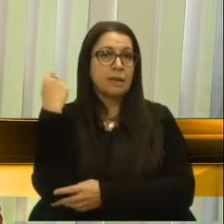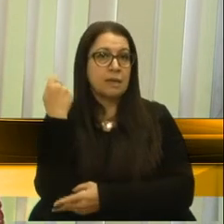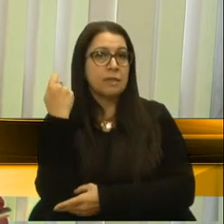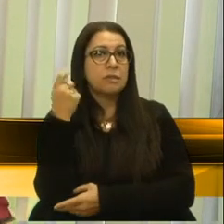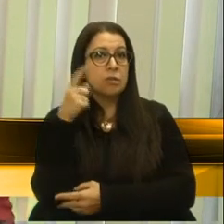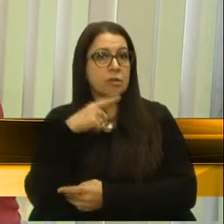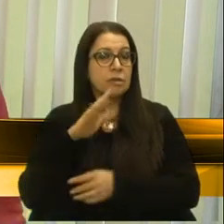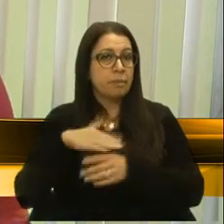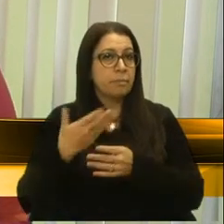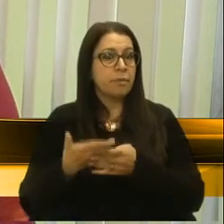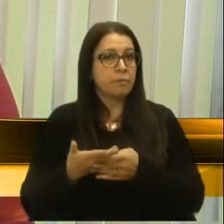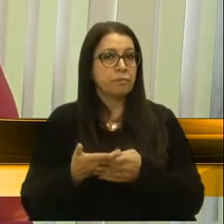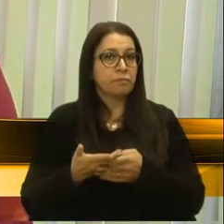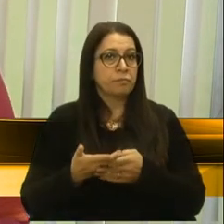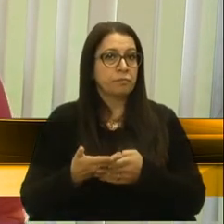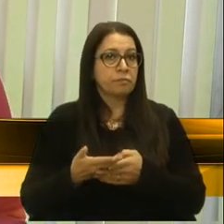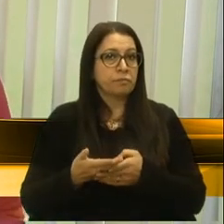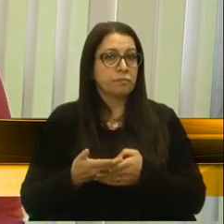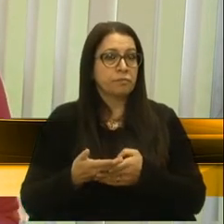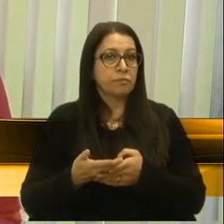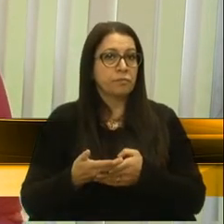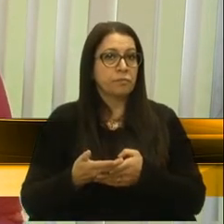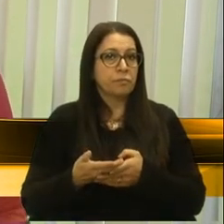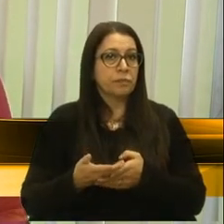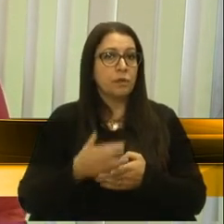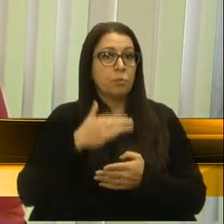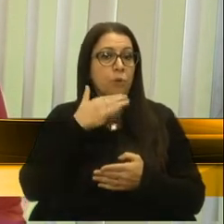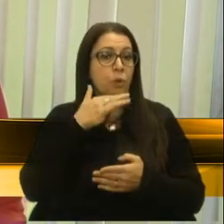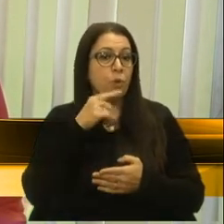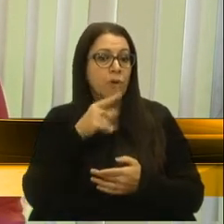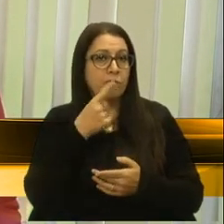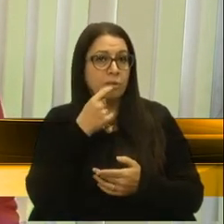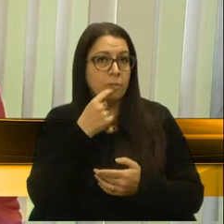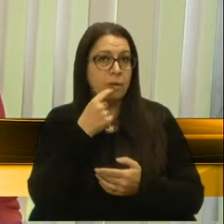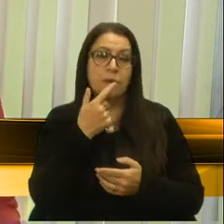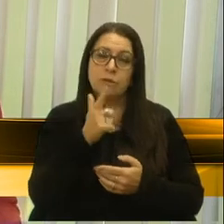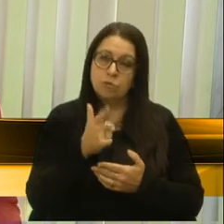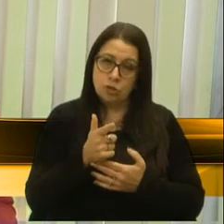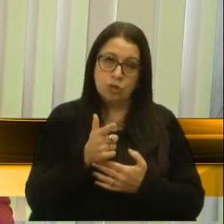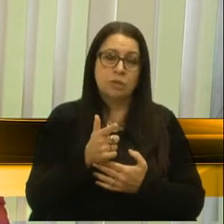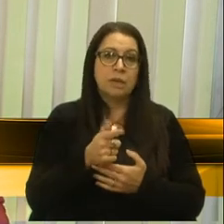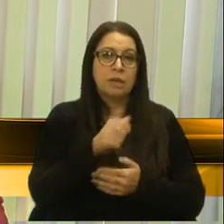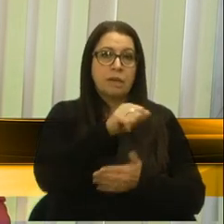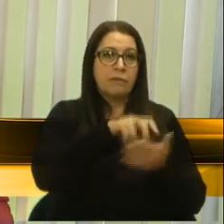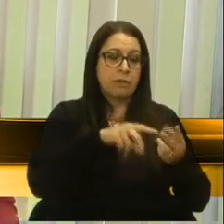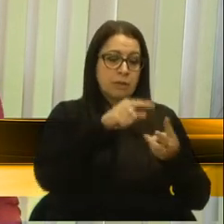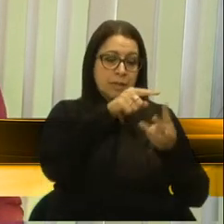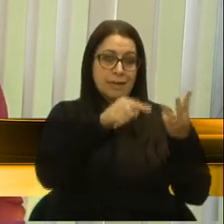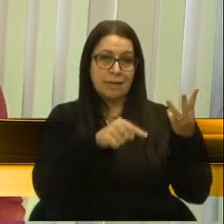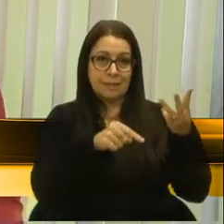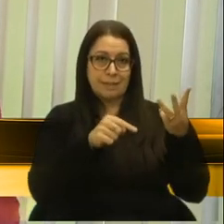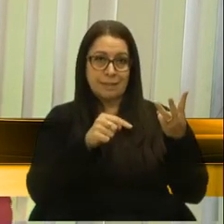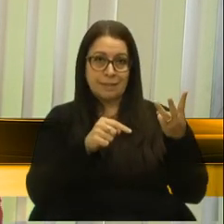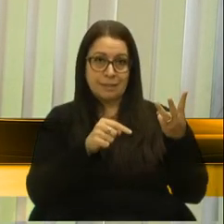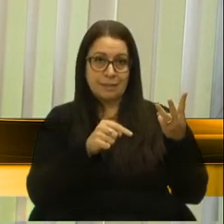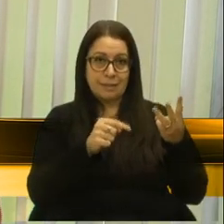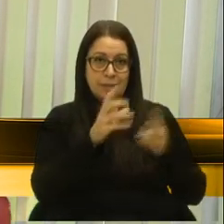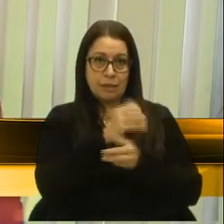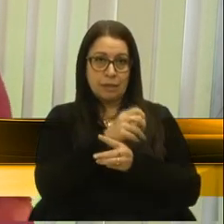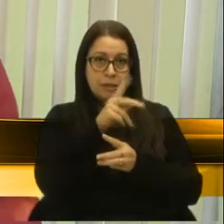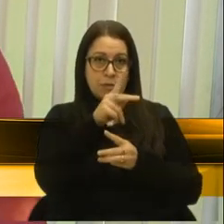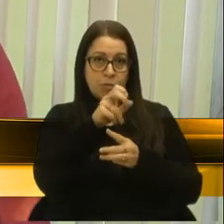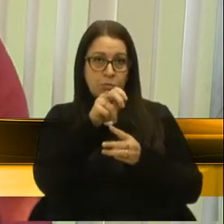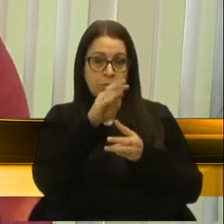que está com um ponto vermelho. A gente não tinha, são avaliados 3 pontos. A questão